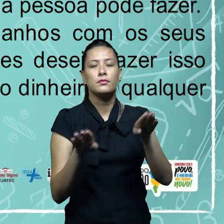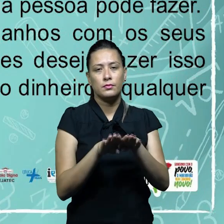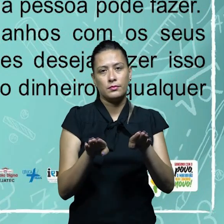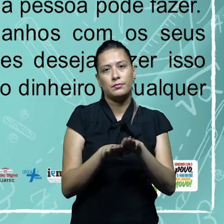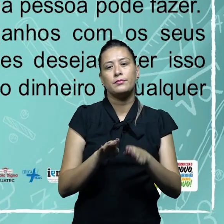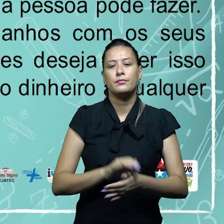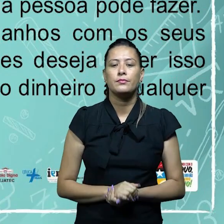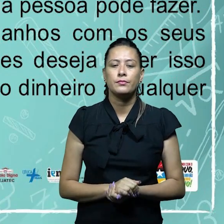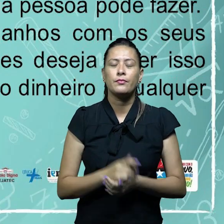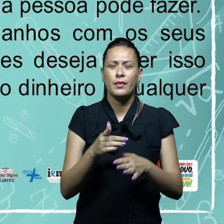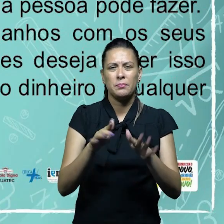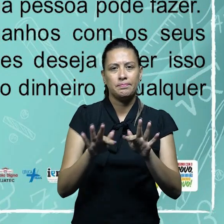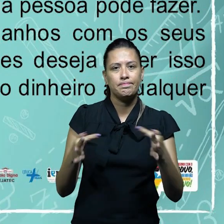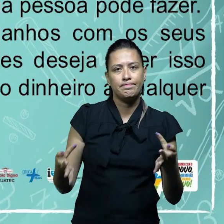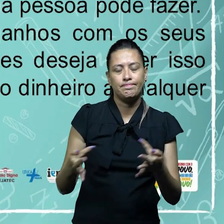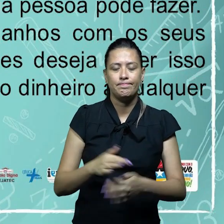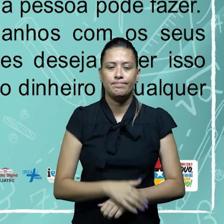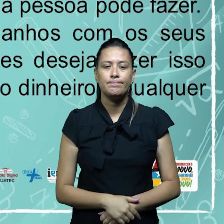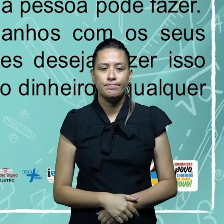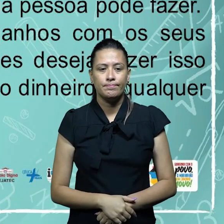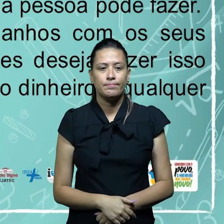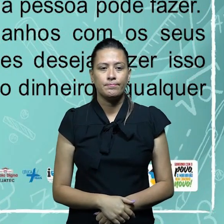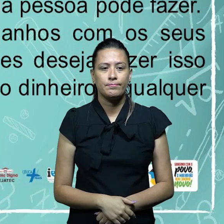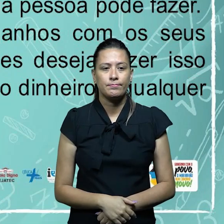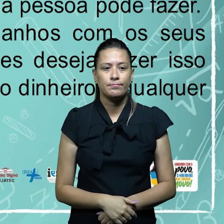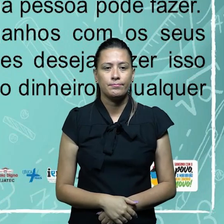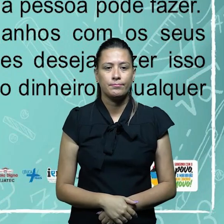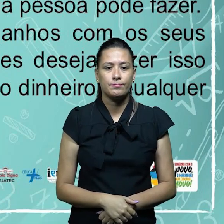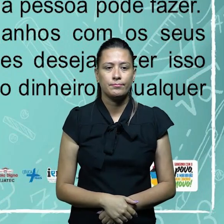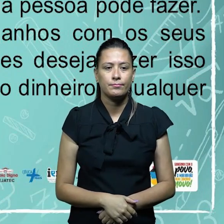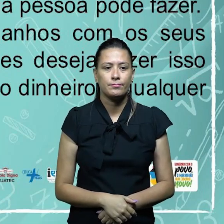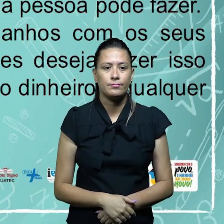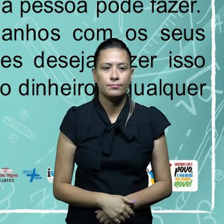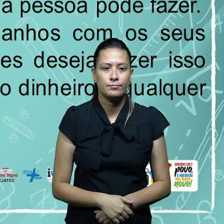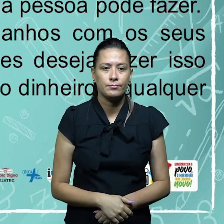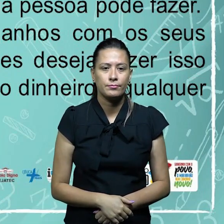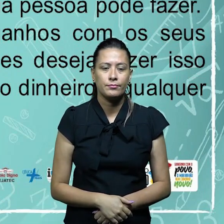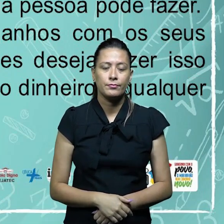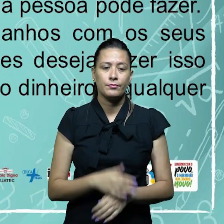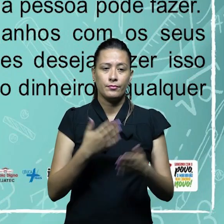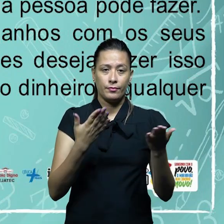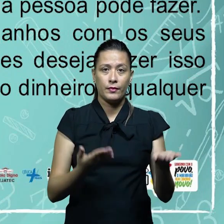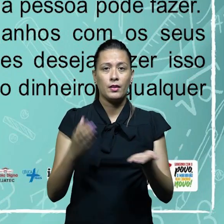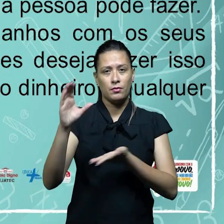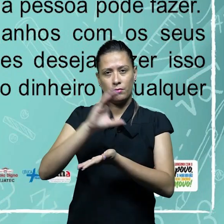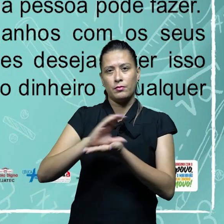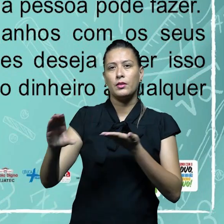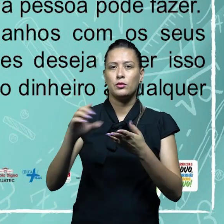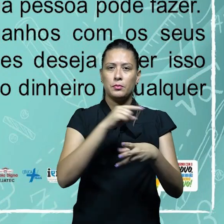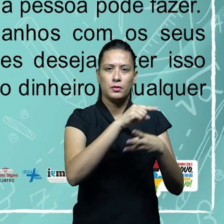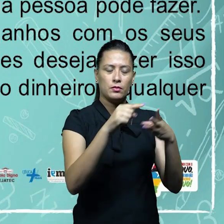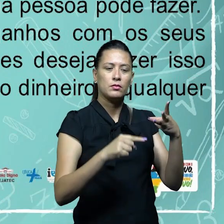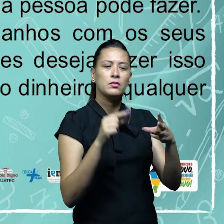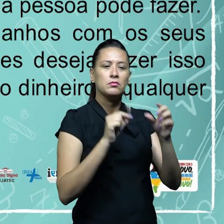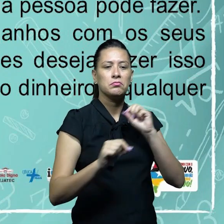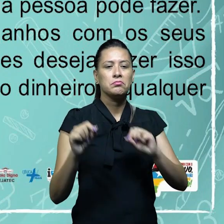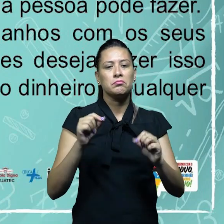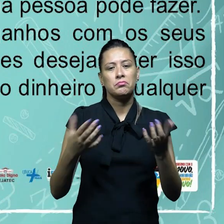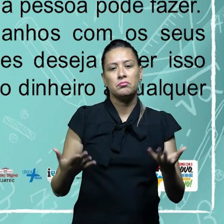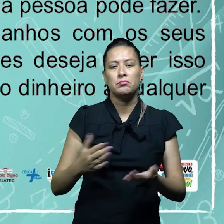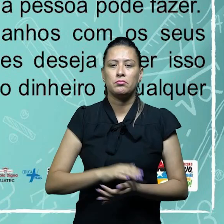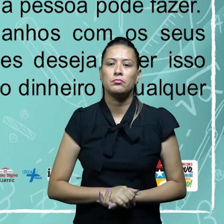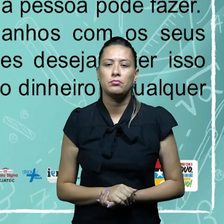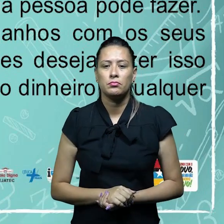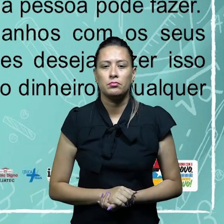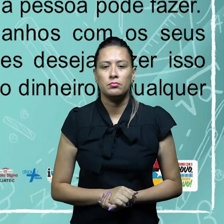nós vamos ver a tríade de investimentos. Essa tríade de investimentos, ela é o risco, a liquidez e a rentabilidade, que são avaliadas em conjunto, tá